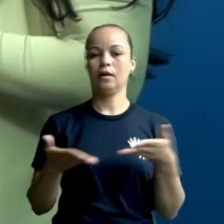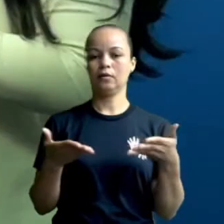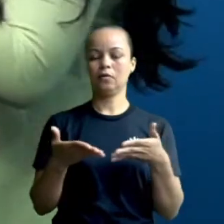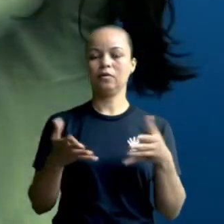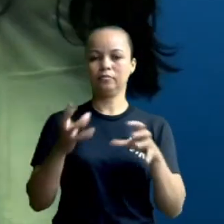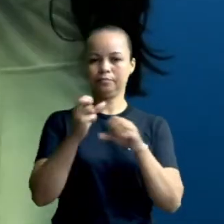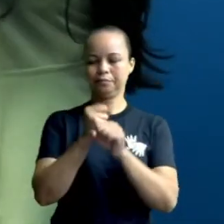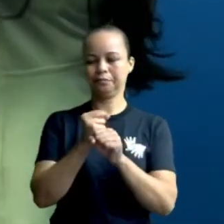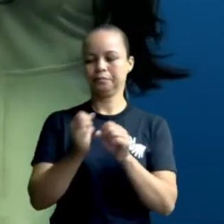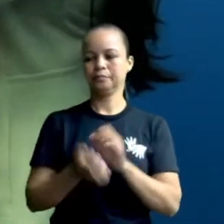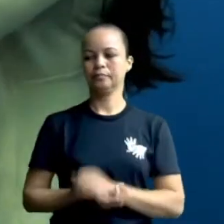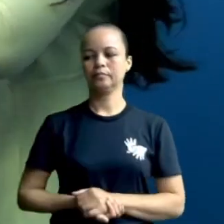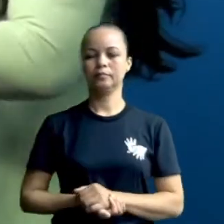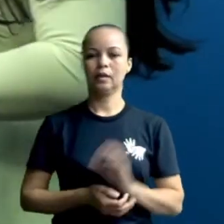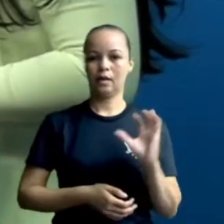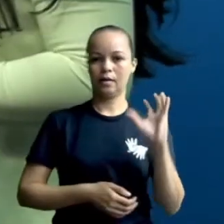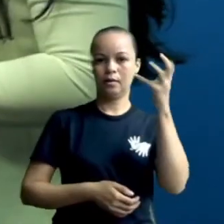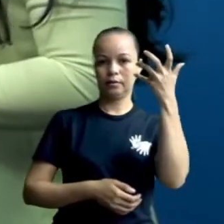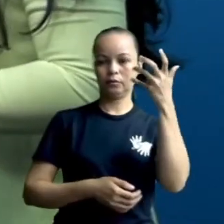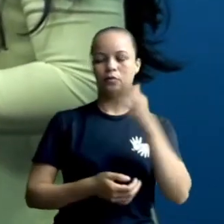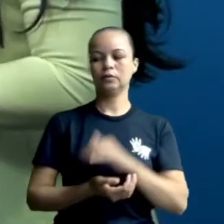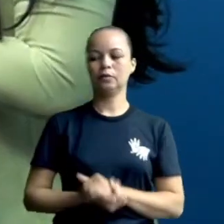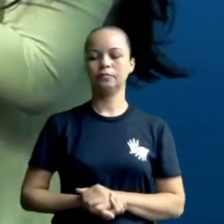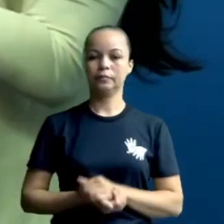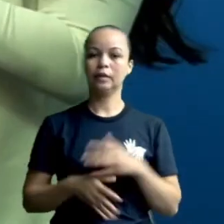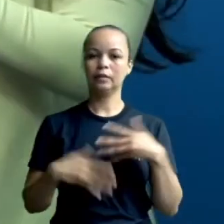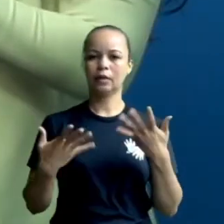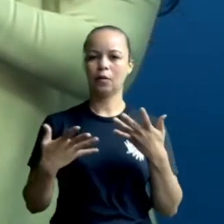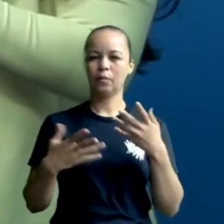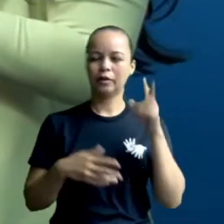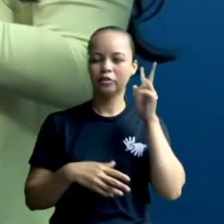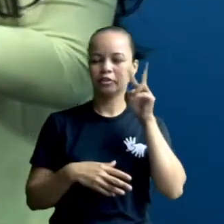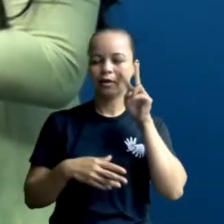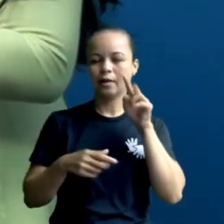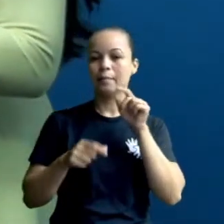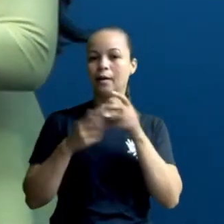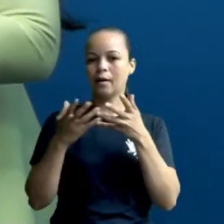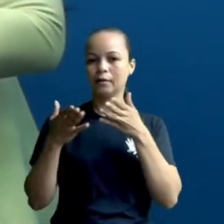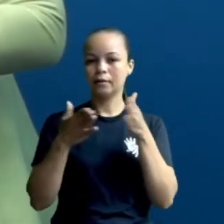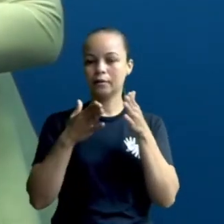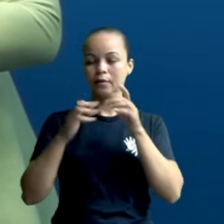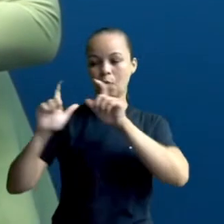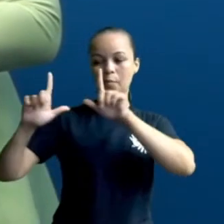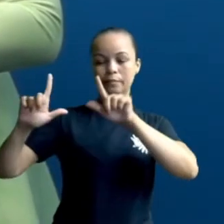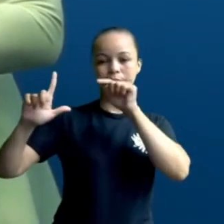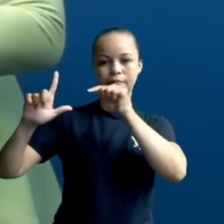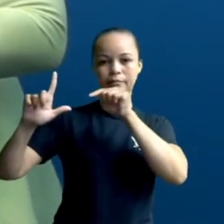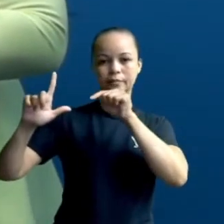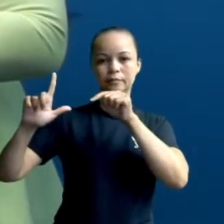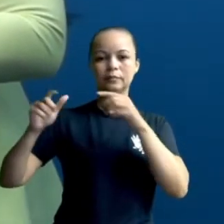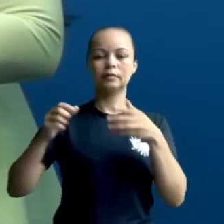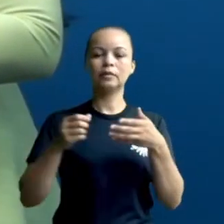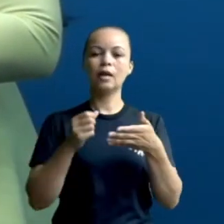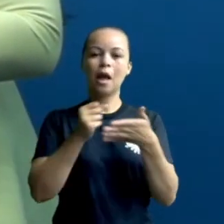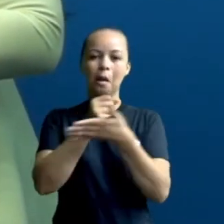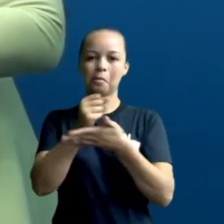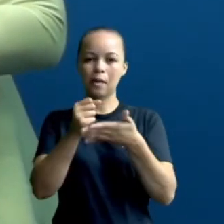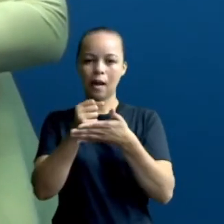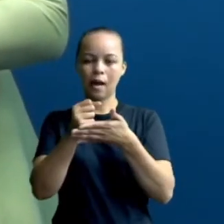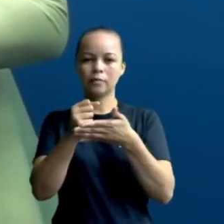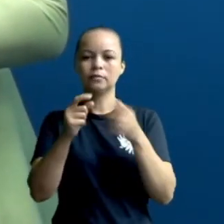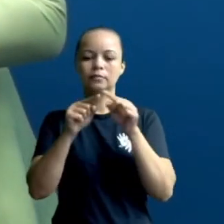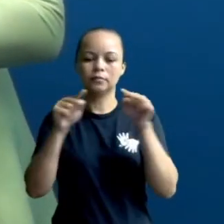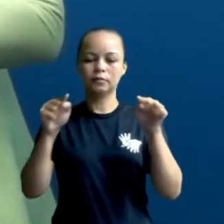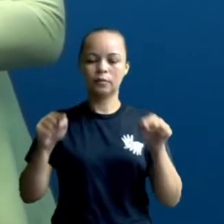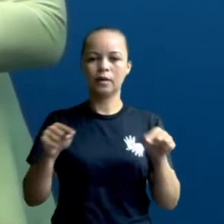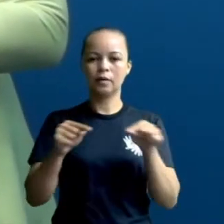agora? Então, vamos lá. Aí, voltando, só para a gente recordar aqui, ó, a base do